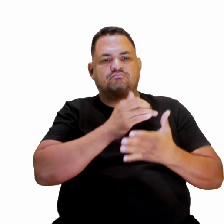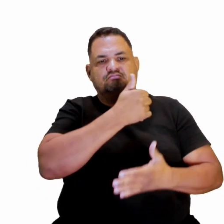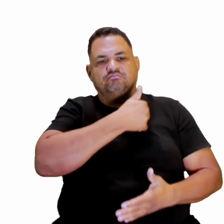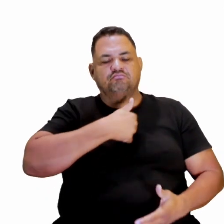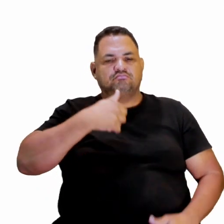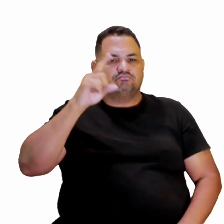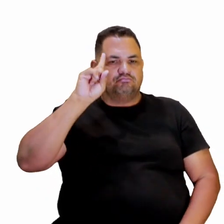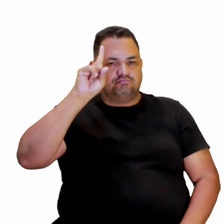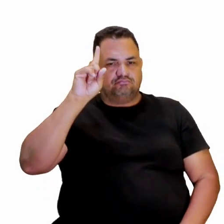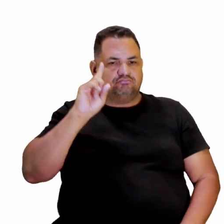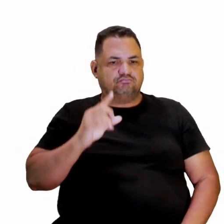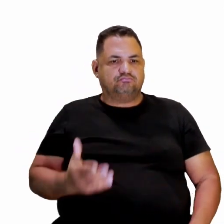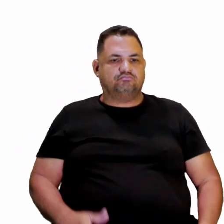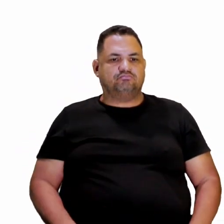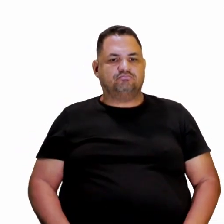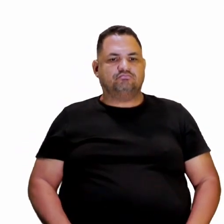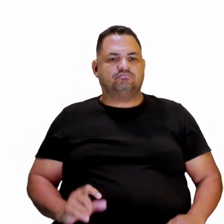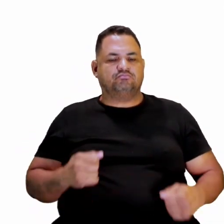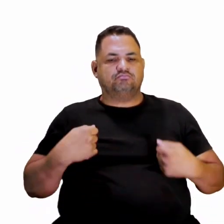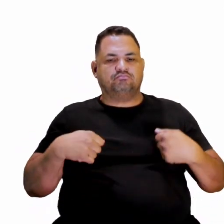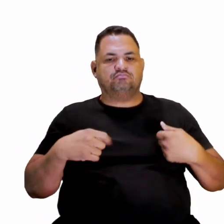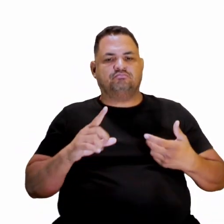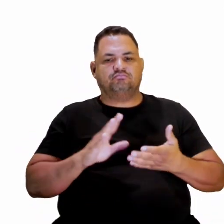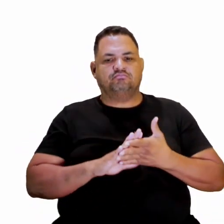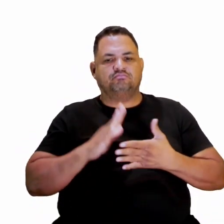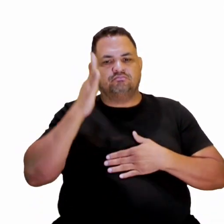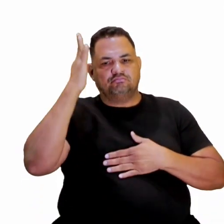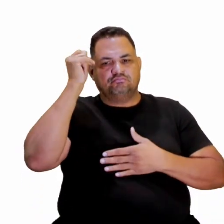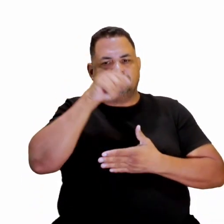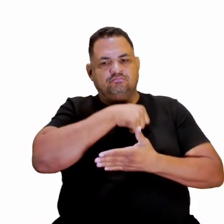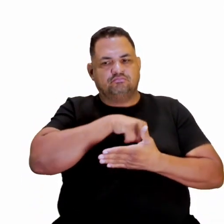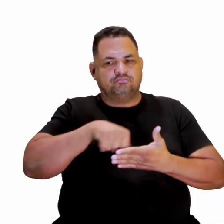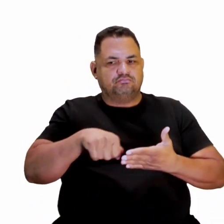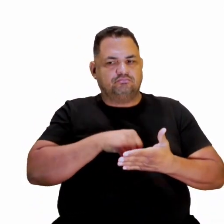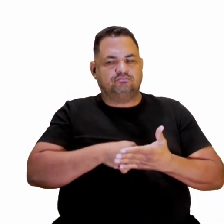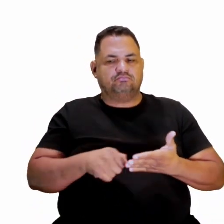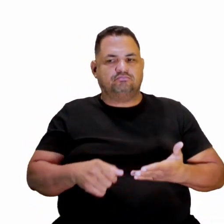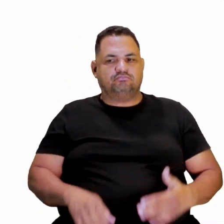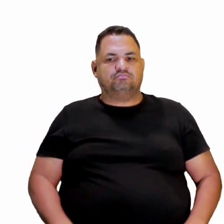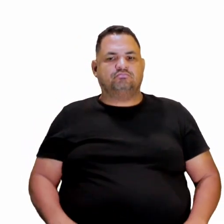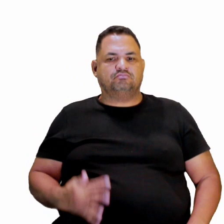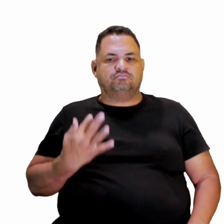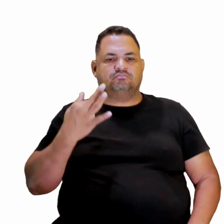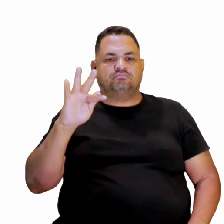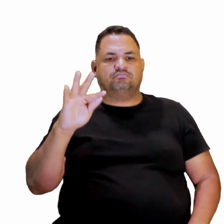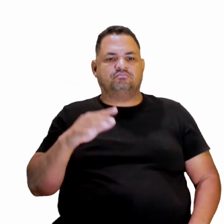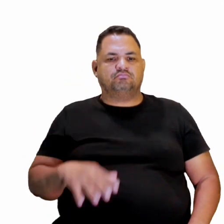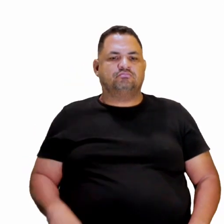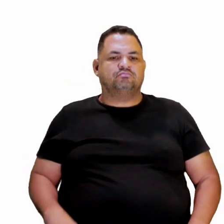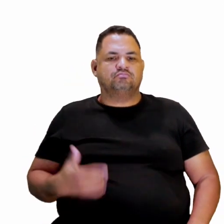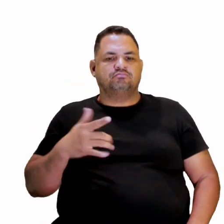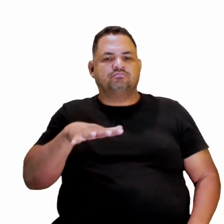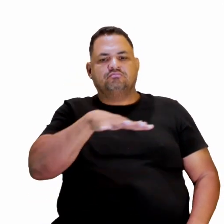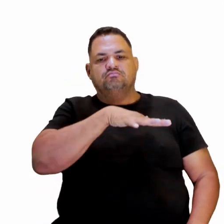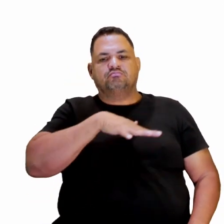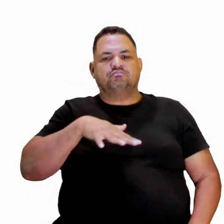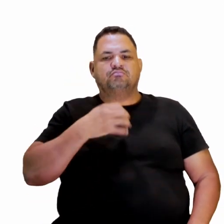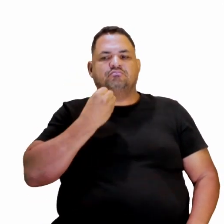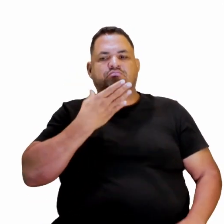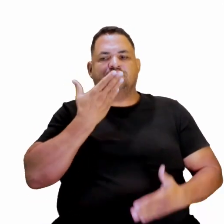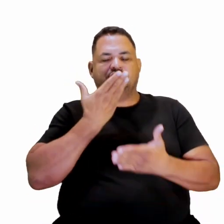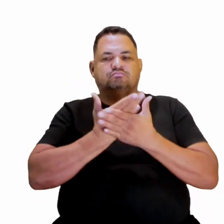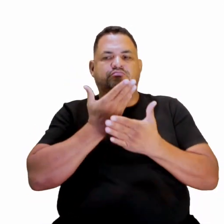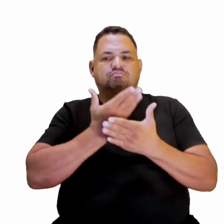pessoas criativas? Não é necessário dominar a escrita acadêmica? Não existe um ambiente propício ao